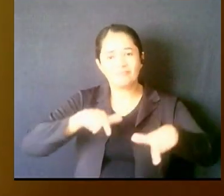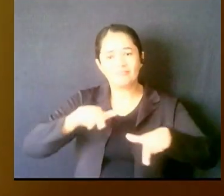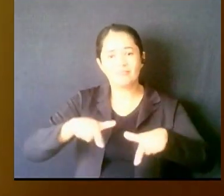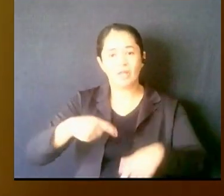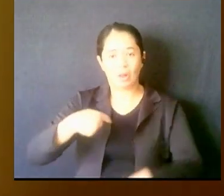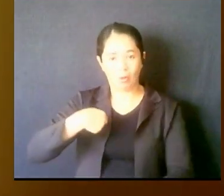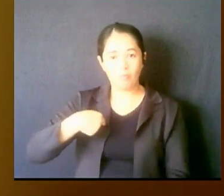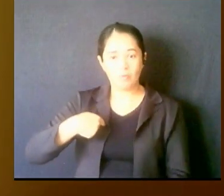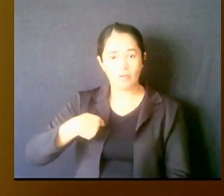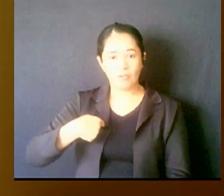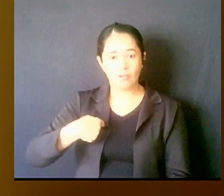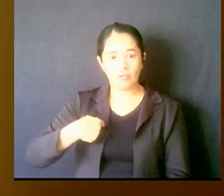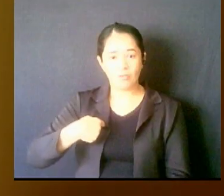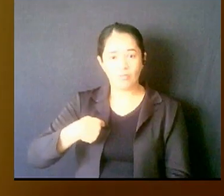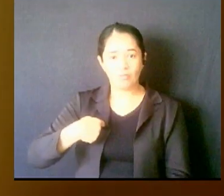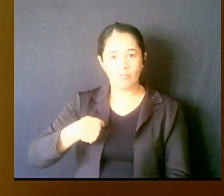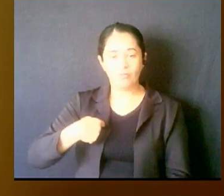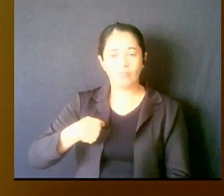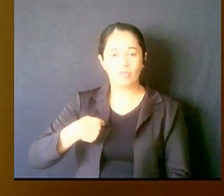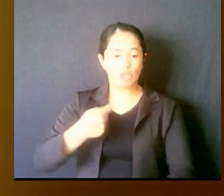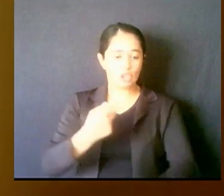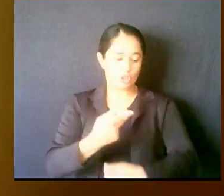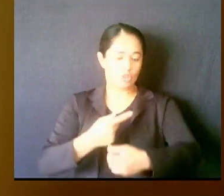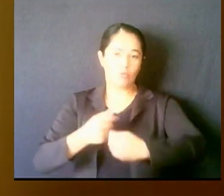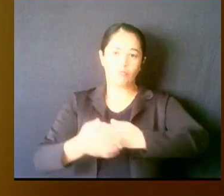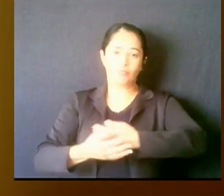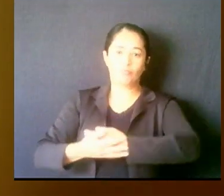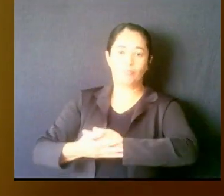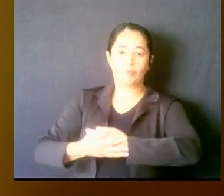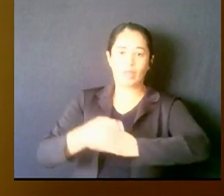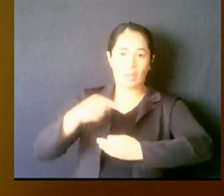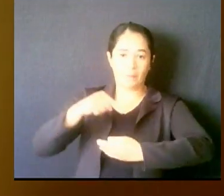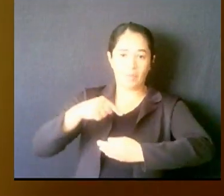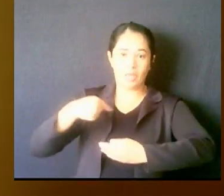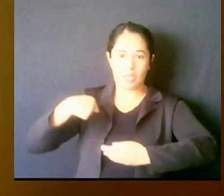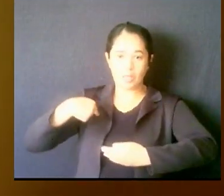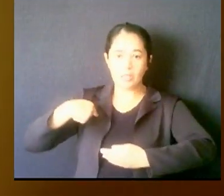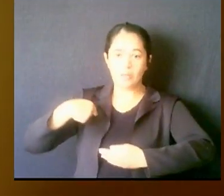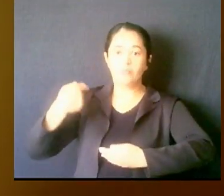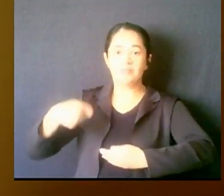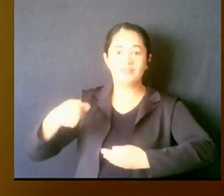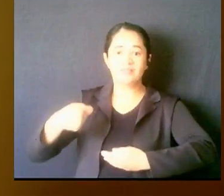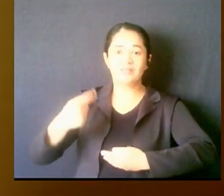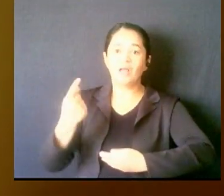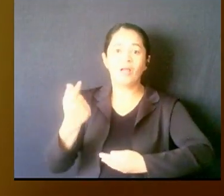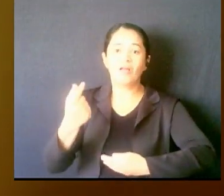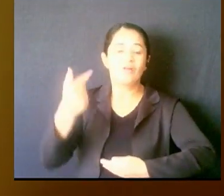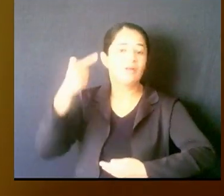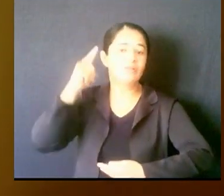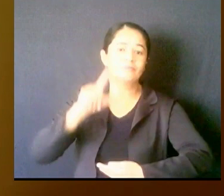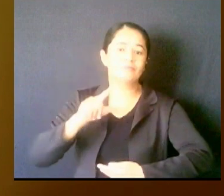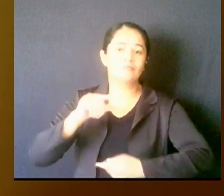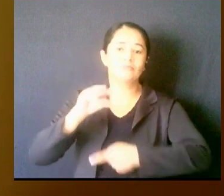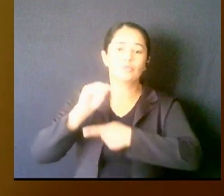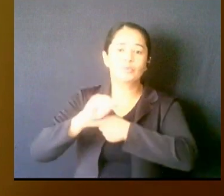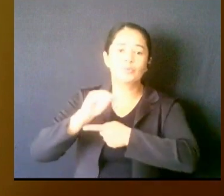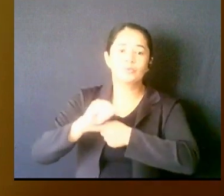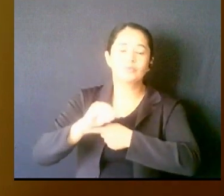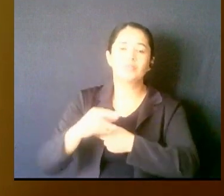por ele, mas por mim também, porque eu não podia só ficar dependendo dos meus pais. Então, eu senti que teve, sim, um peso sobre